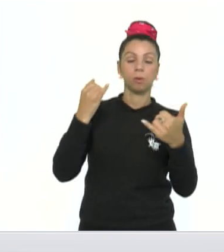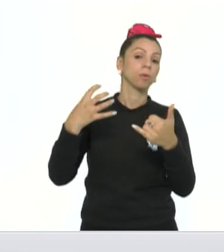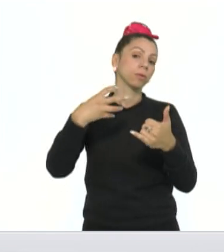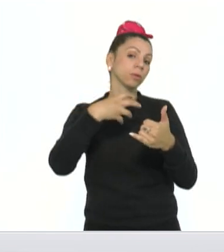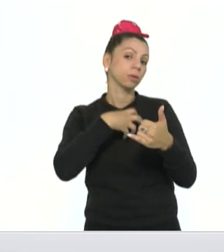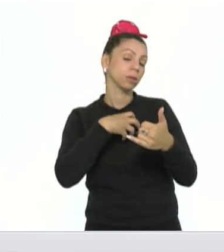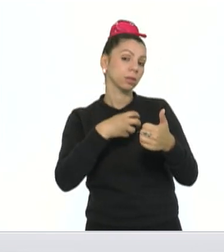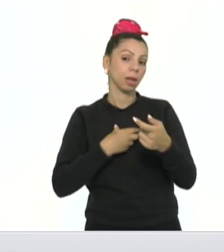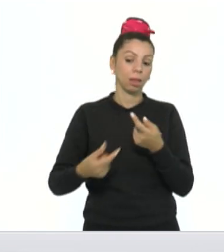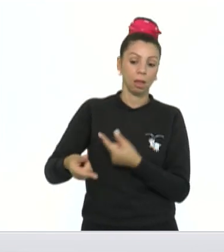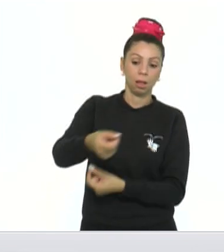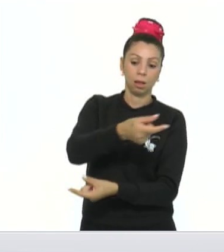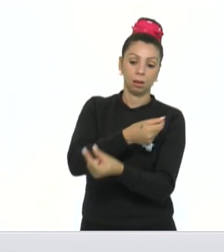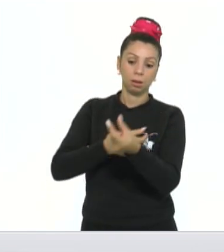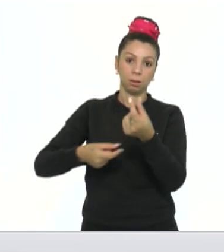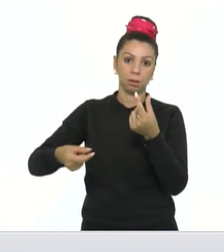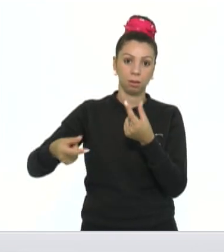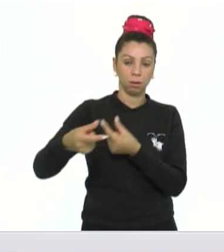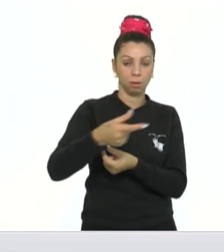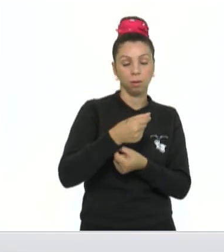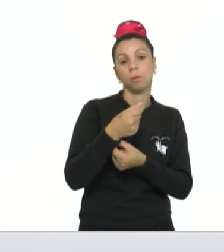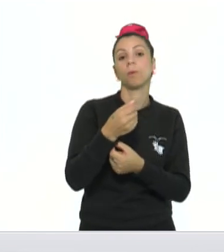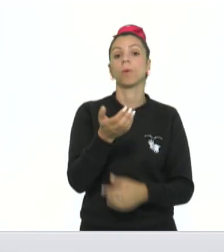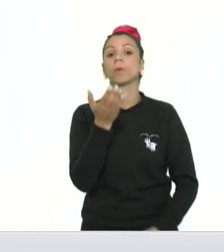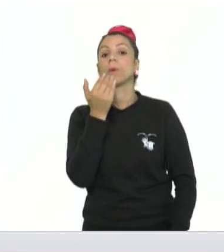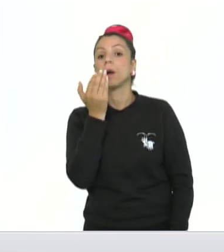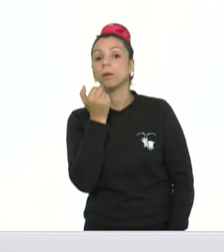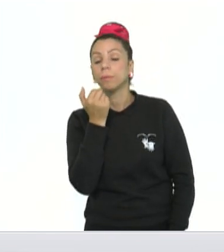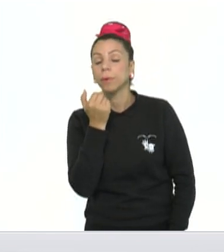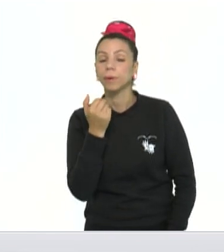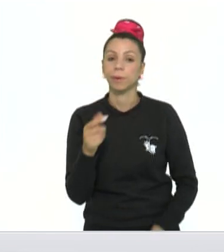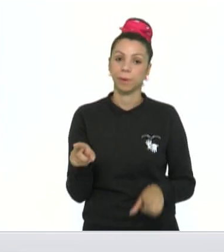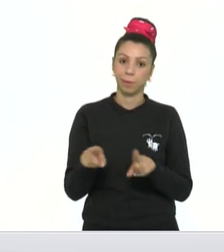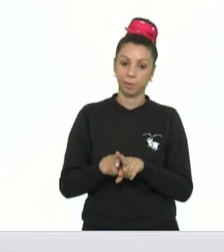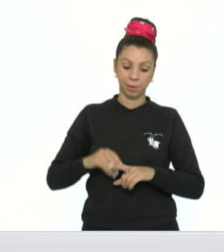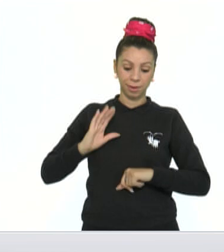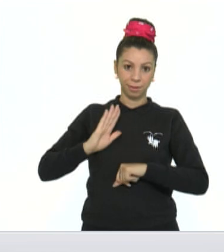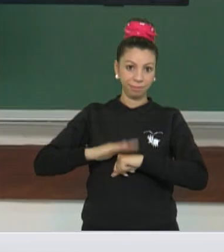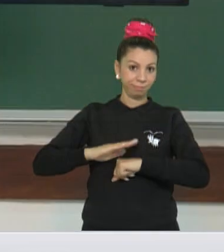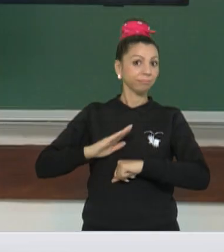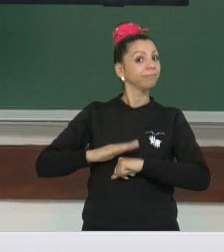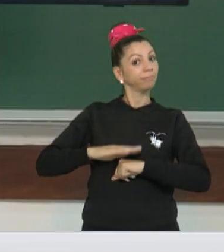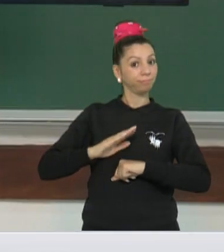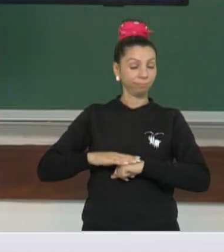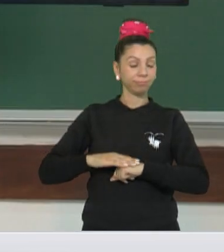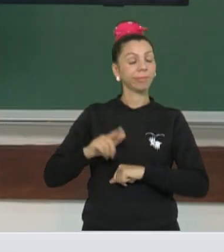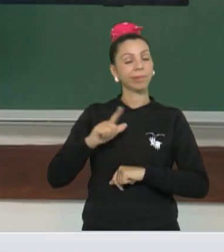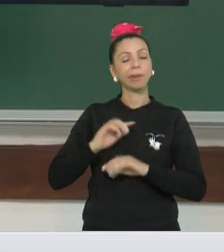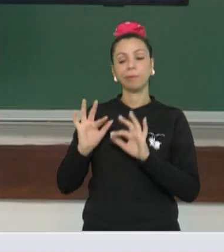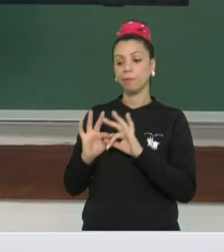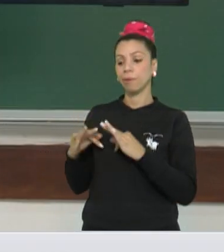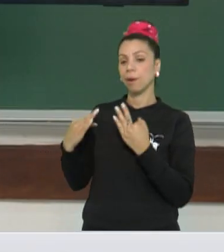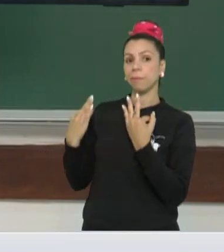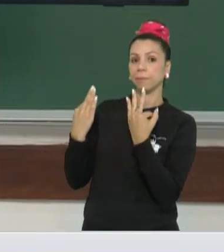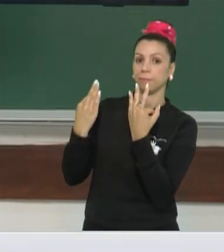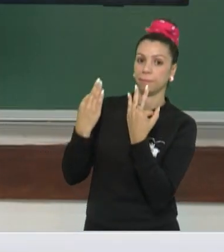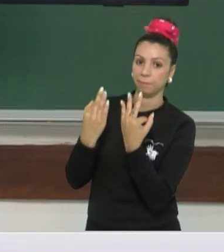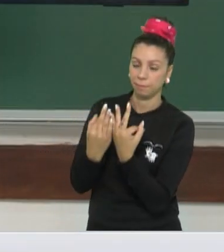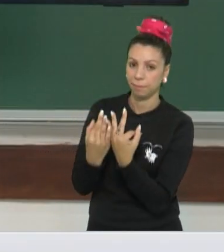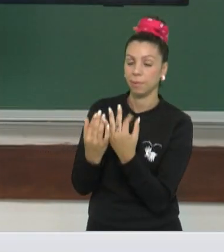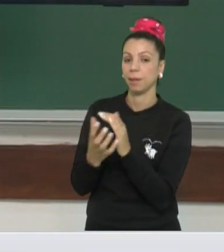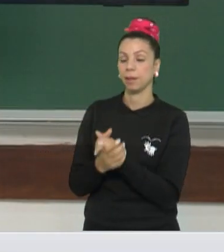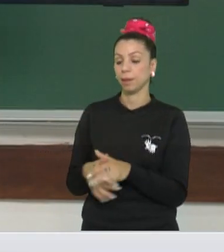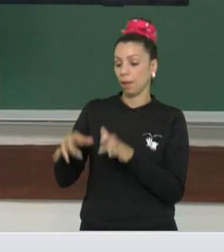forma de negócio no ramo dos alimentos. Inclusive, eu mesma tenho parentes que deixaram